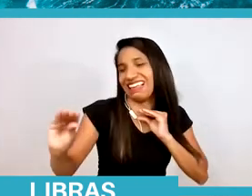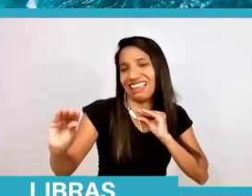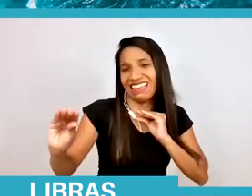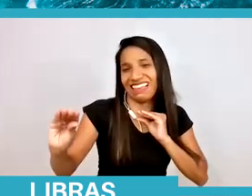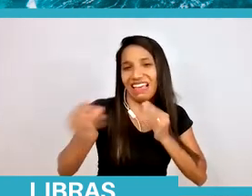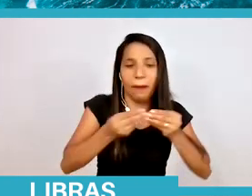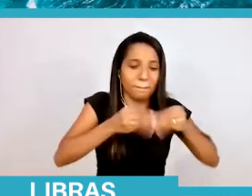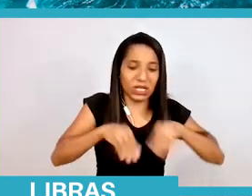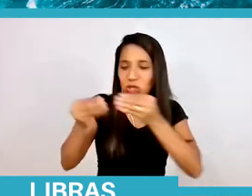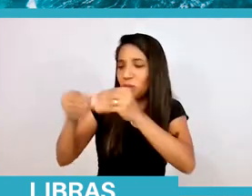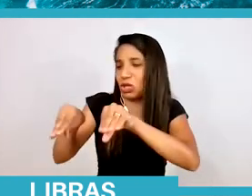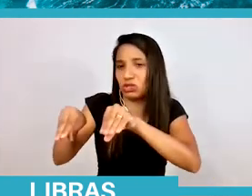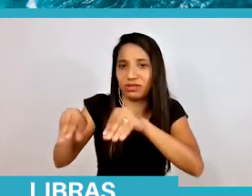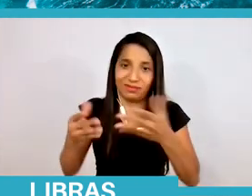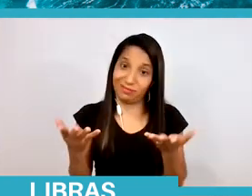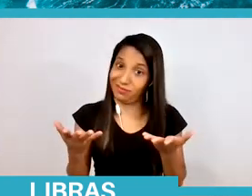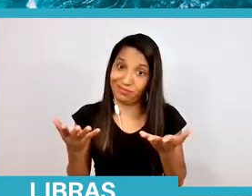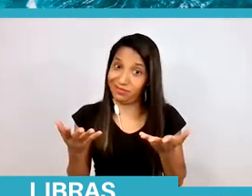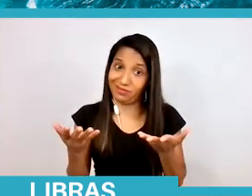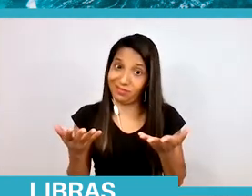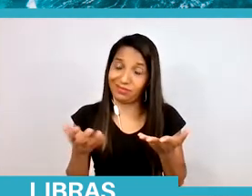Recursos limitados. Como você não está